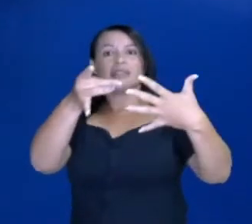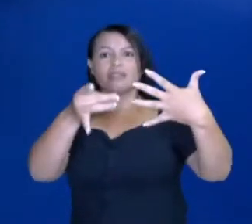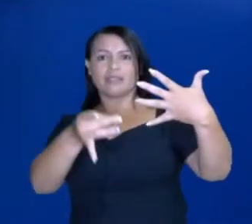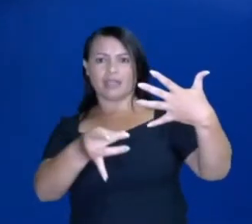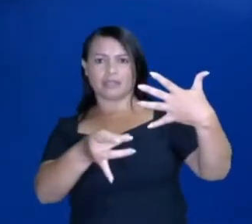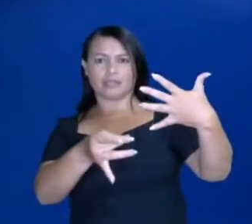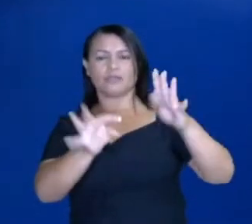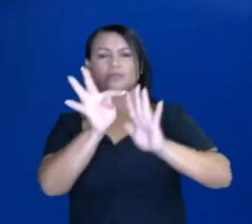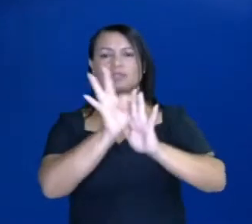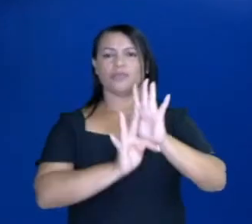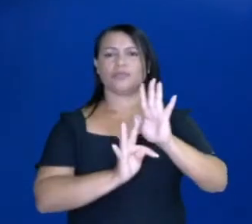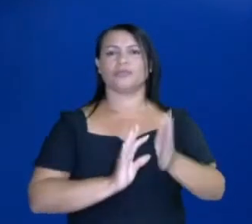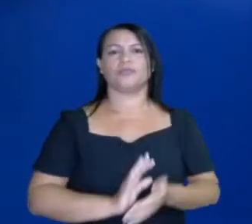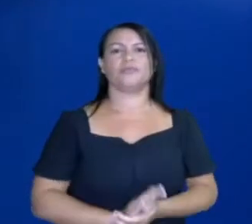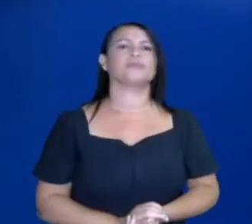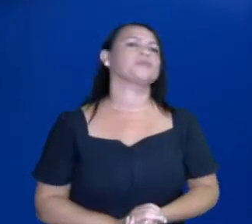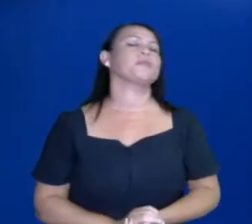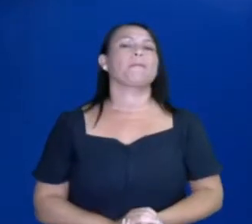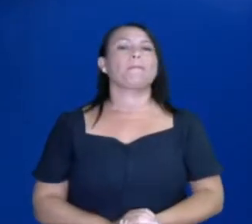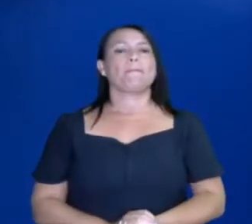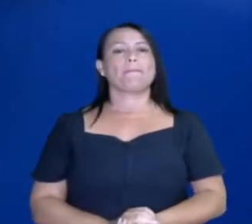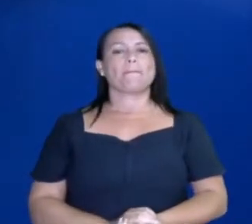texto.